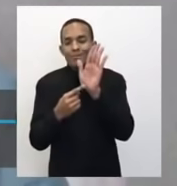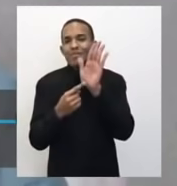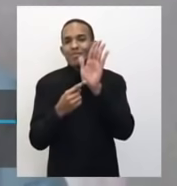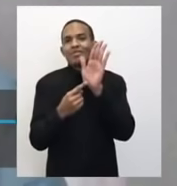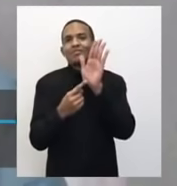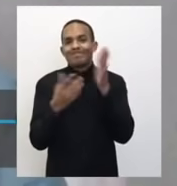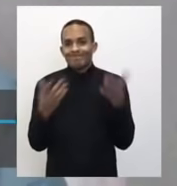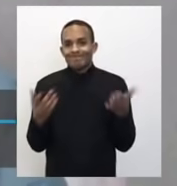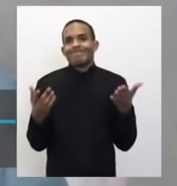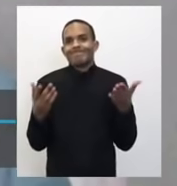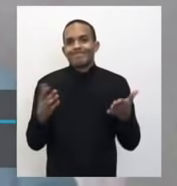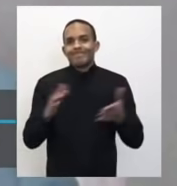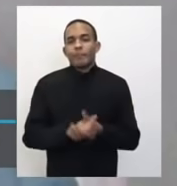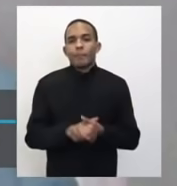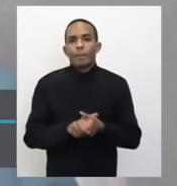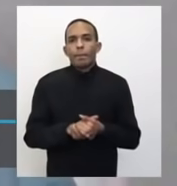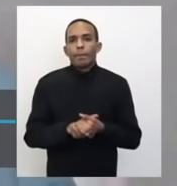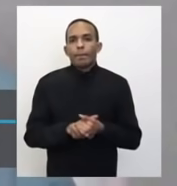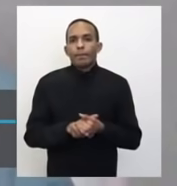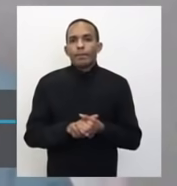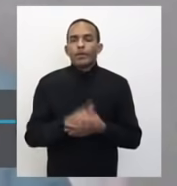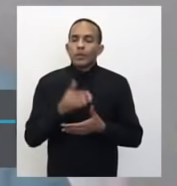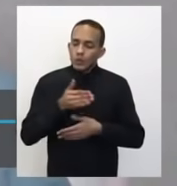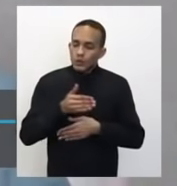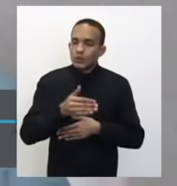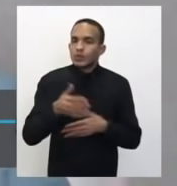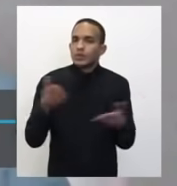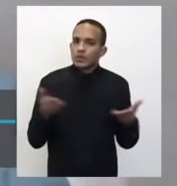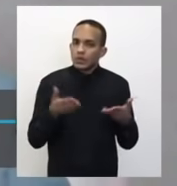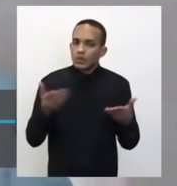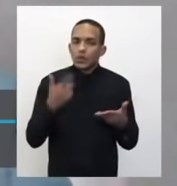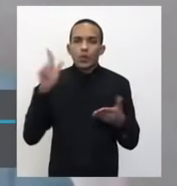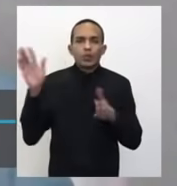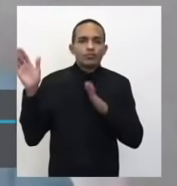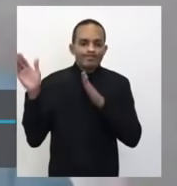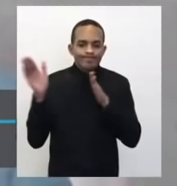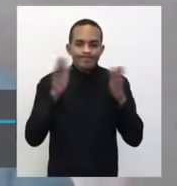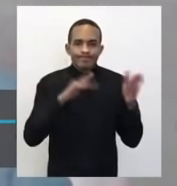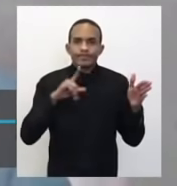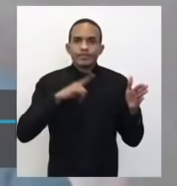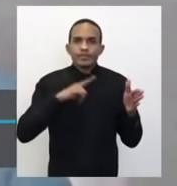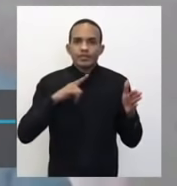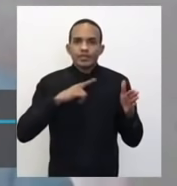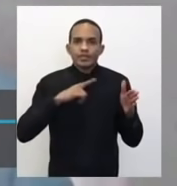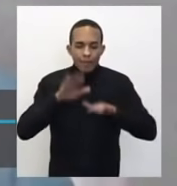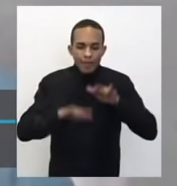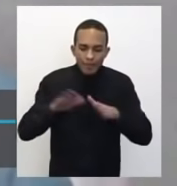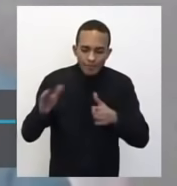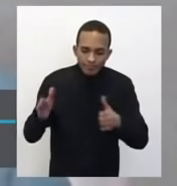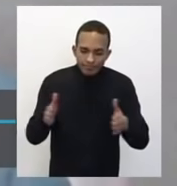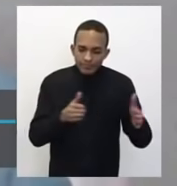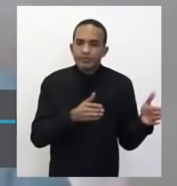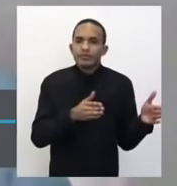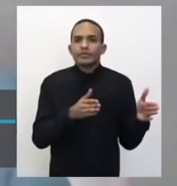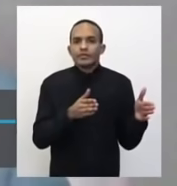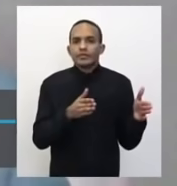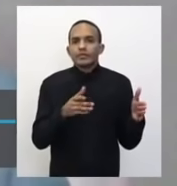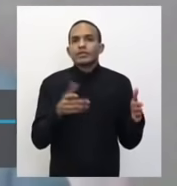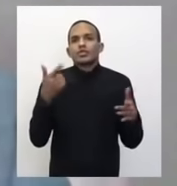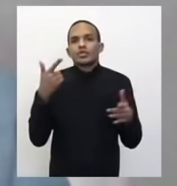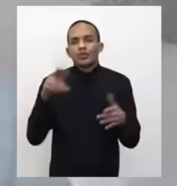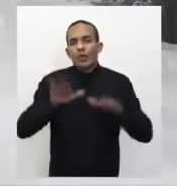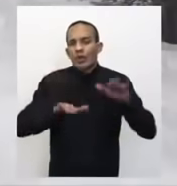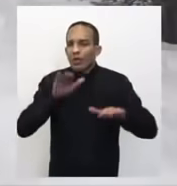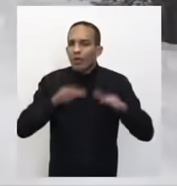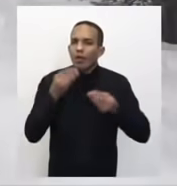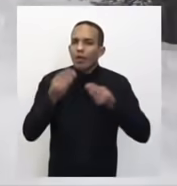que funciona, tá bom? Continuando lá no próximo slide, nós temos o rastro lá, que estou mostrando mais ou menos para vocês